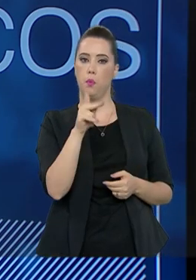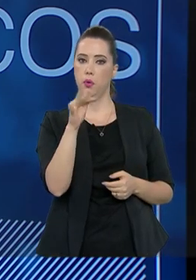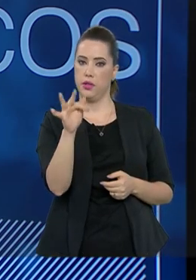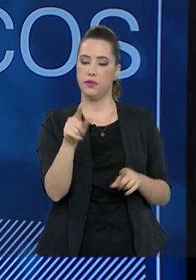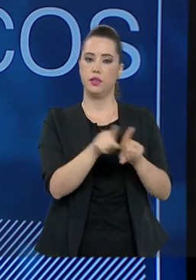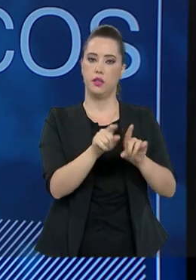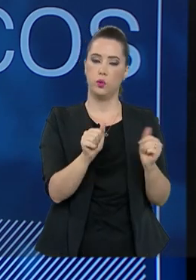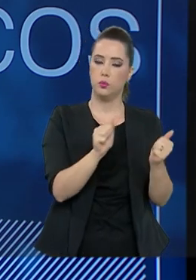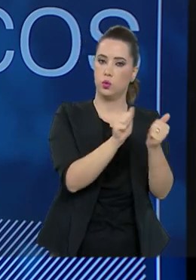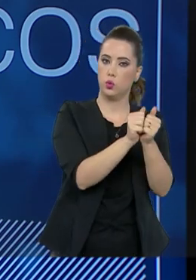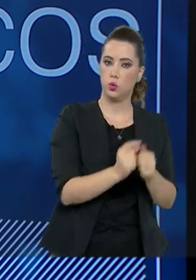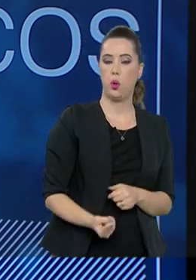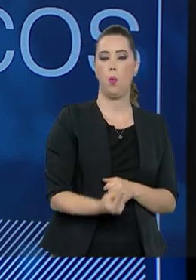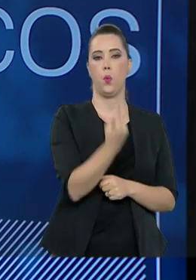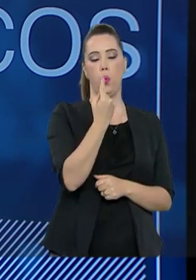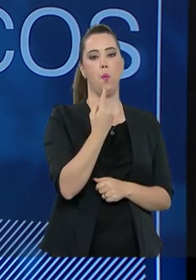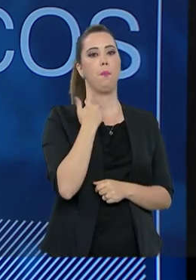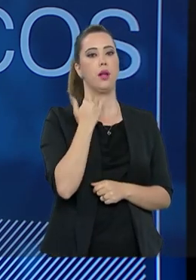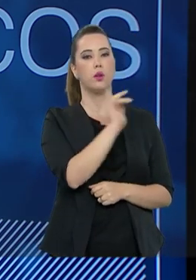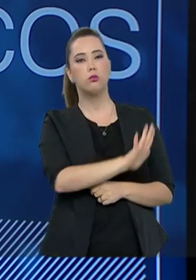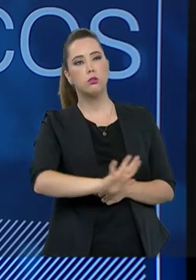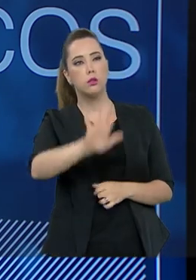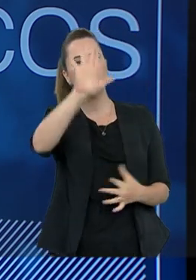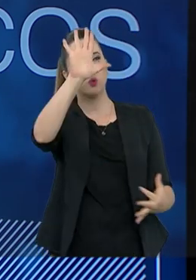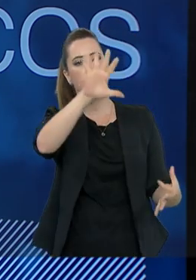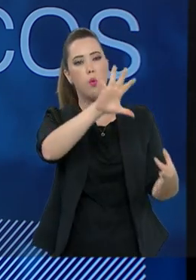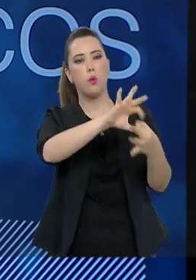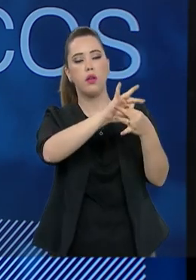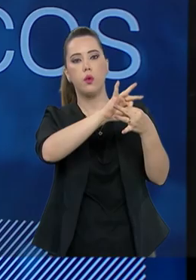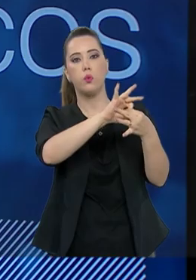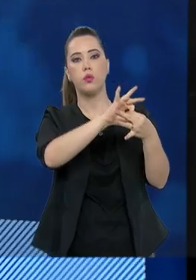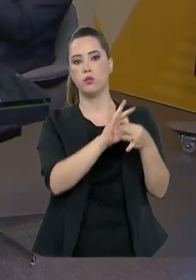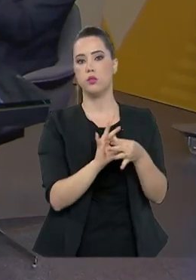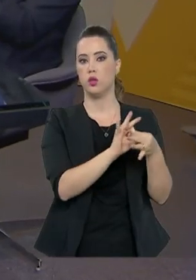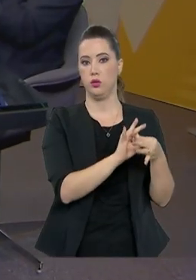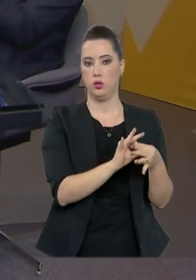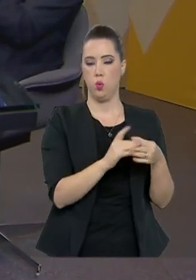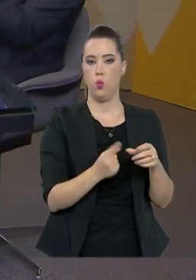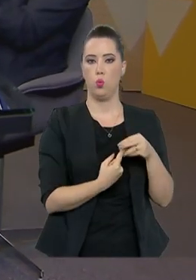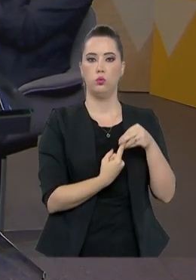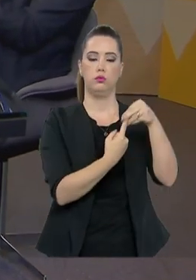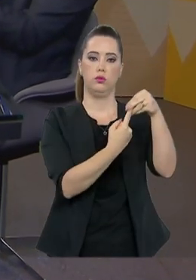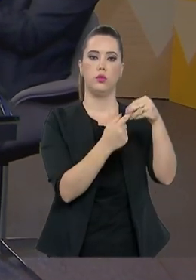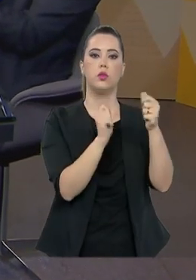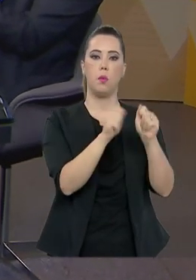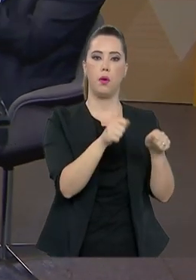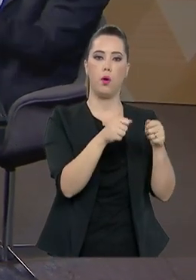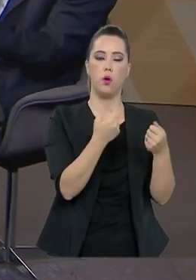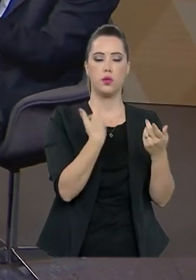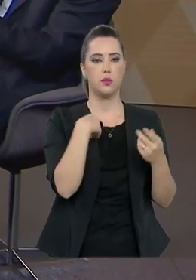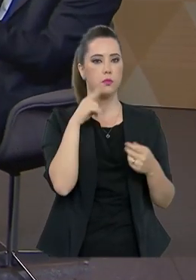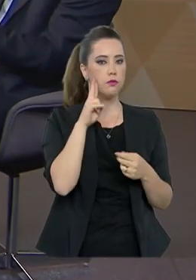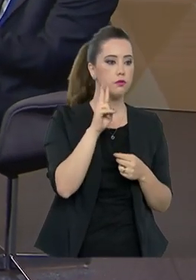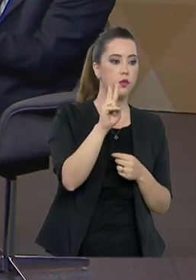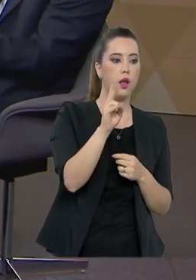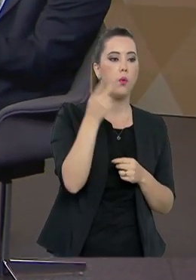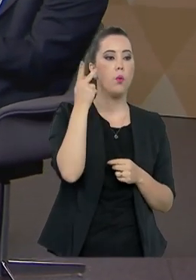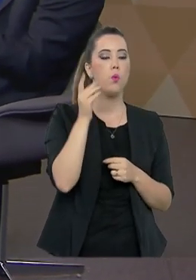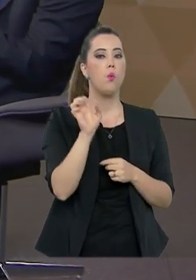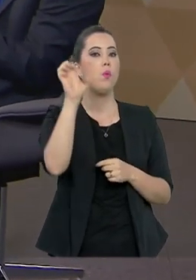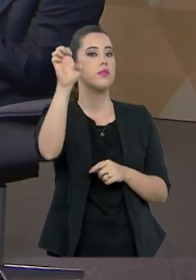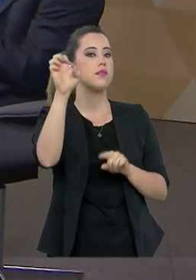banco nacional que integra todos esses dados e permite que eu faça cruzamentos entre um estado e